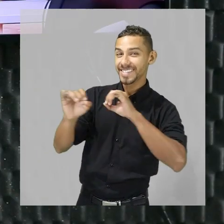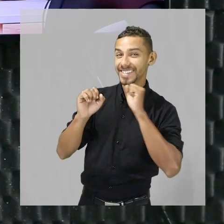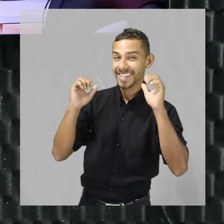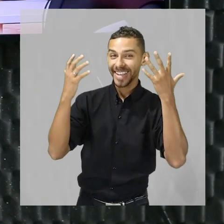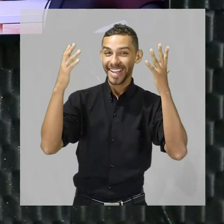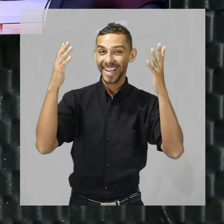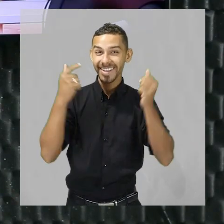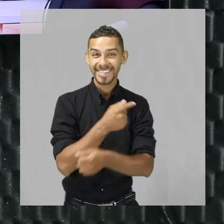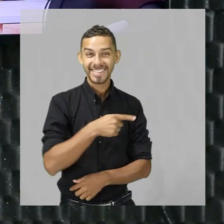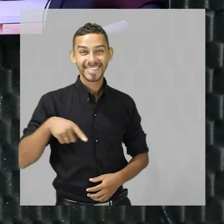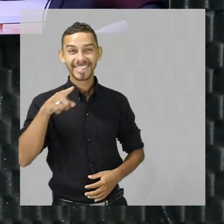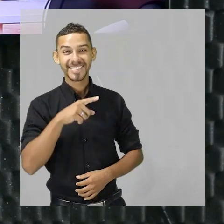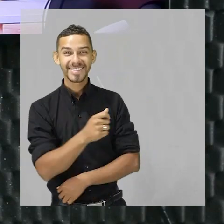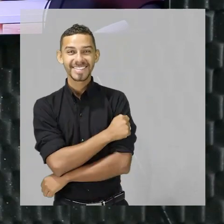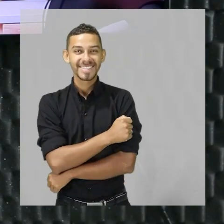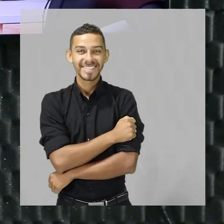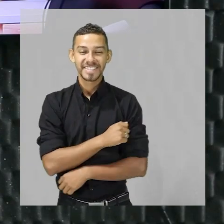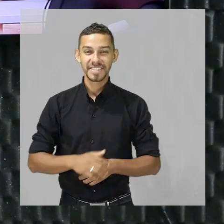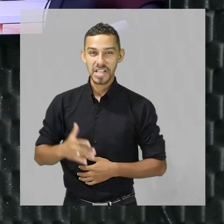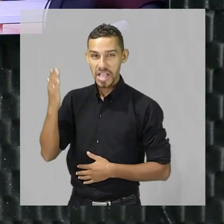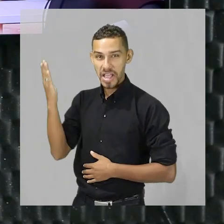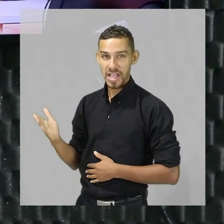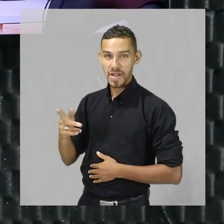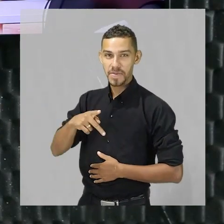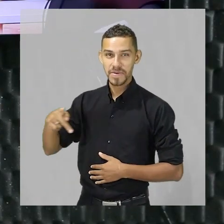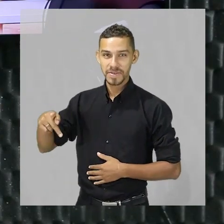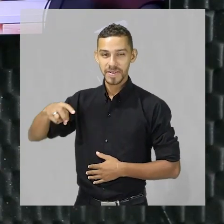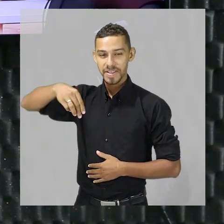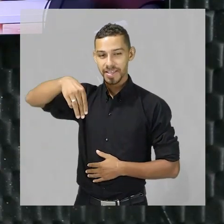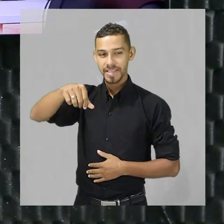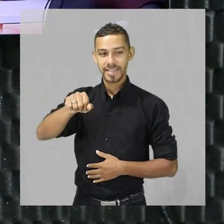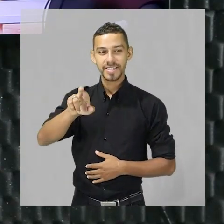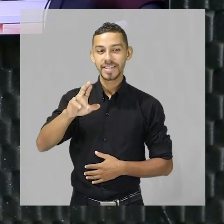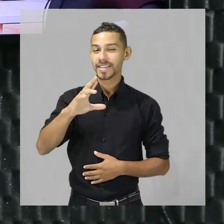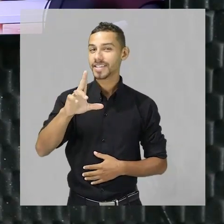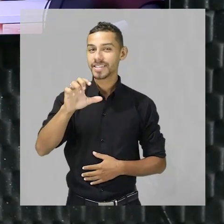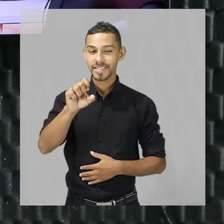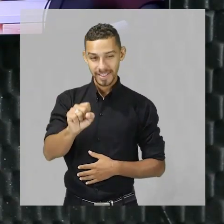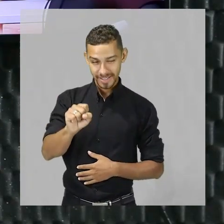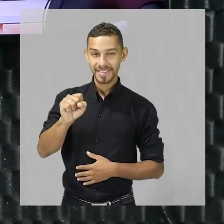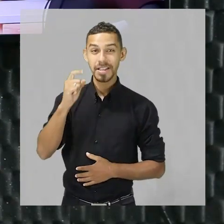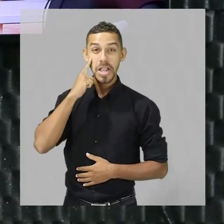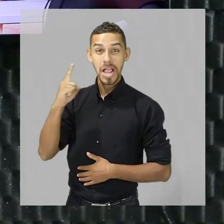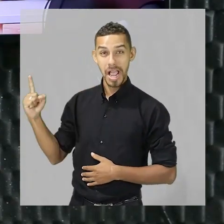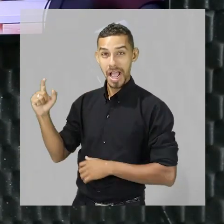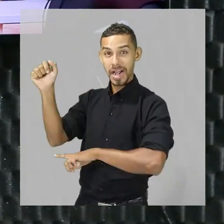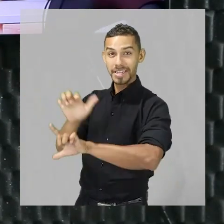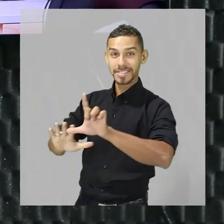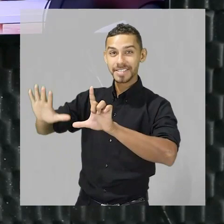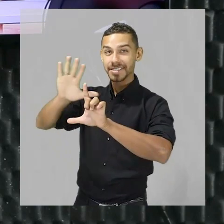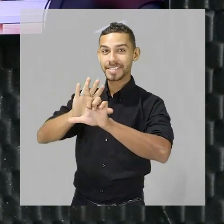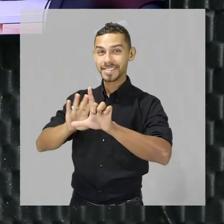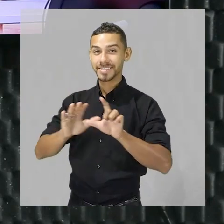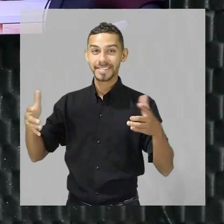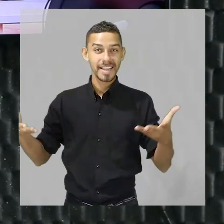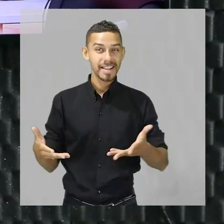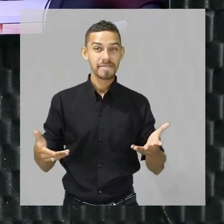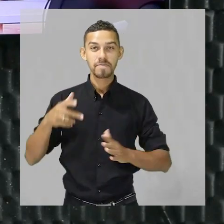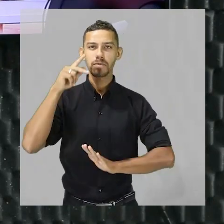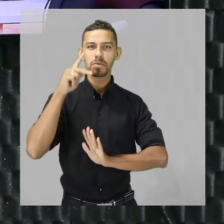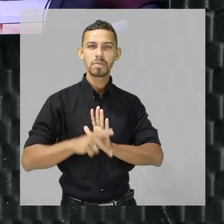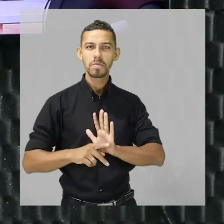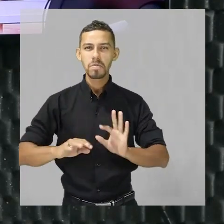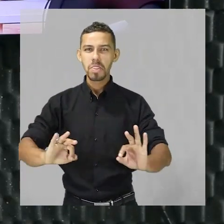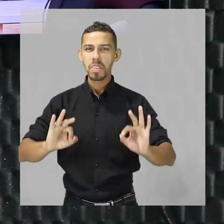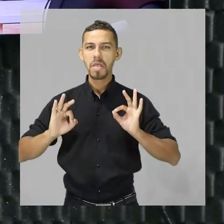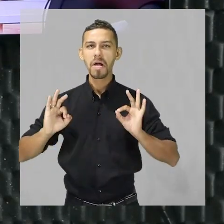Salve, salve, galerinha! Sou o Marcos Vinícius, teu professor de Geografia da plataforma Gonçalves Dias, galera, para esse projeto